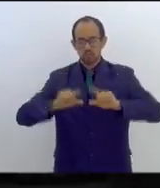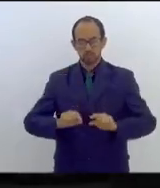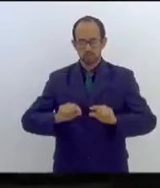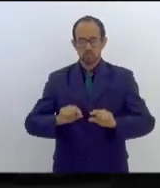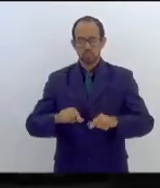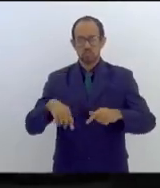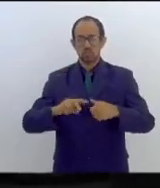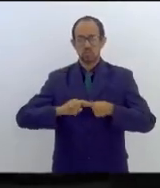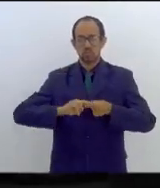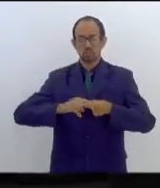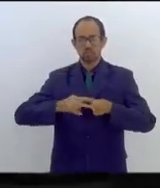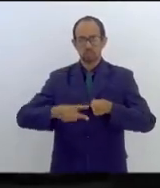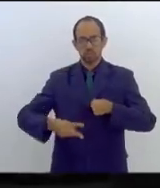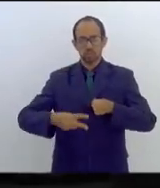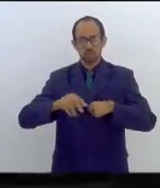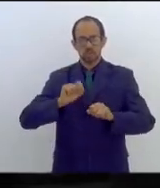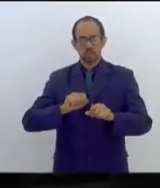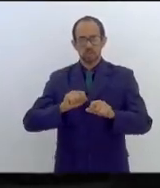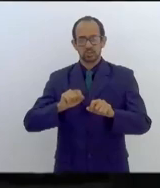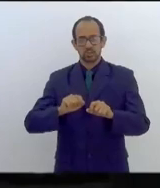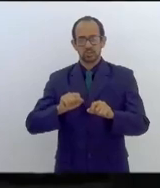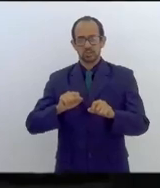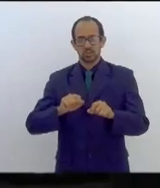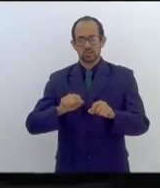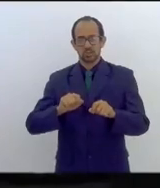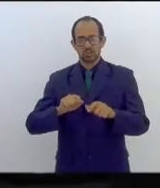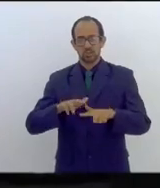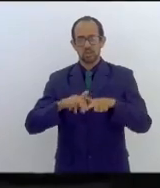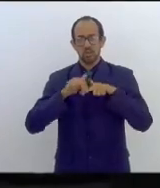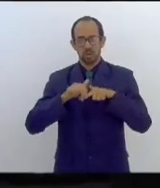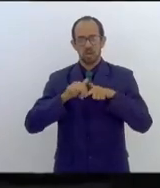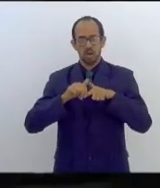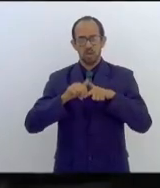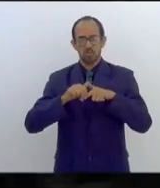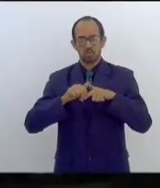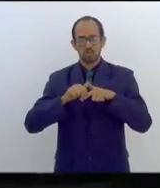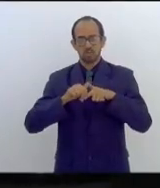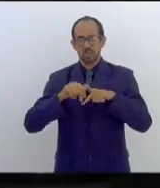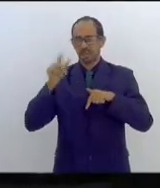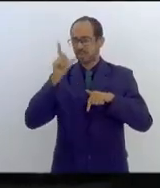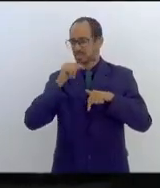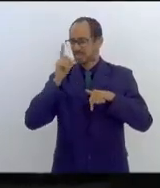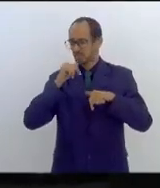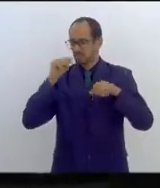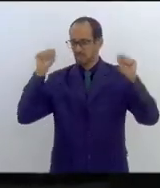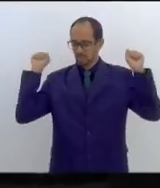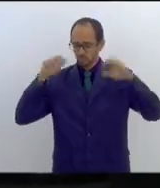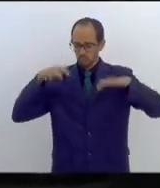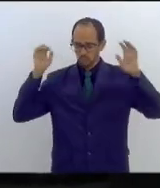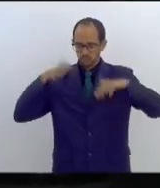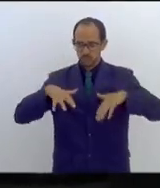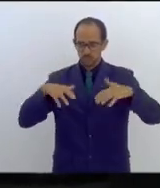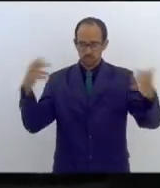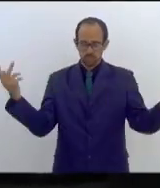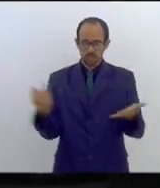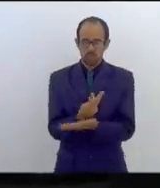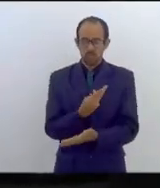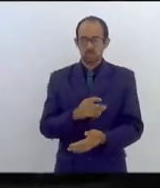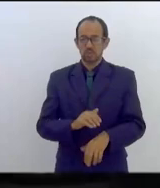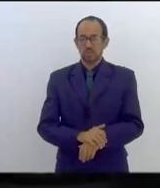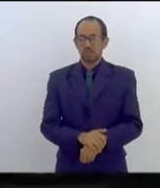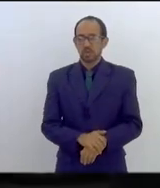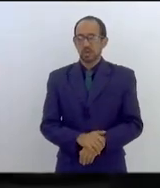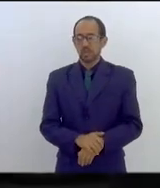os efeitos direcionados ao alto volume de águas que estão caindo, as chuvas, né? Porque